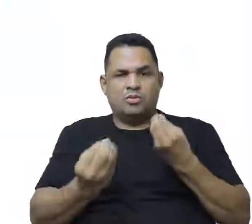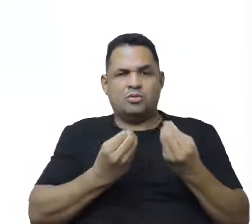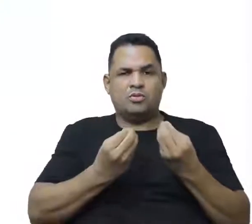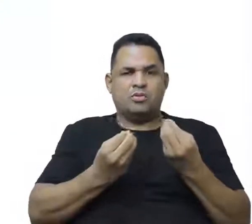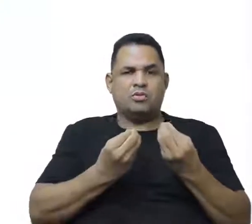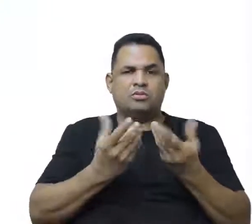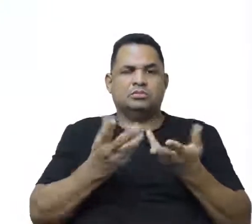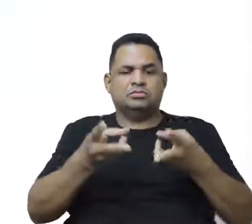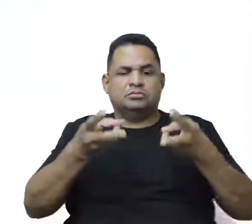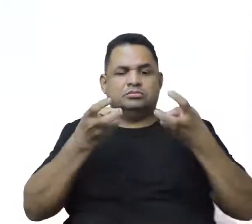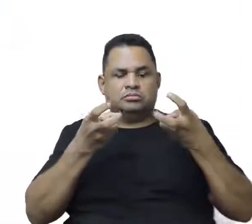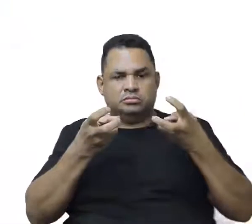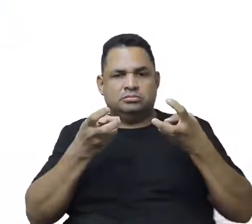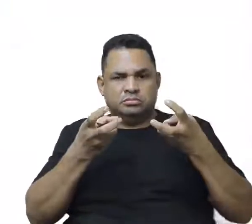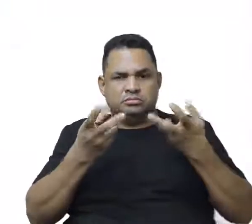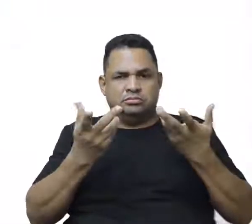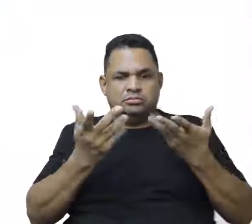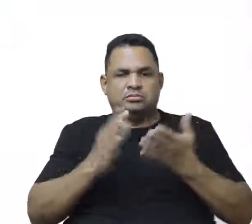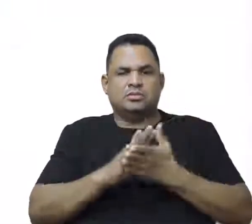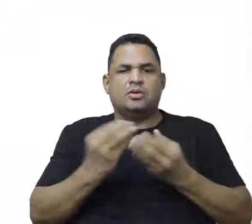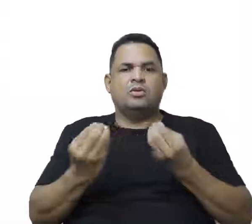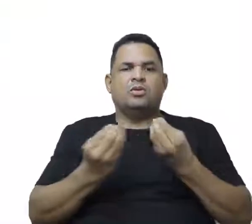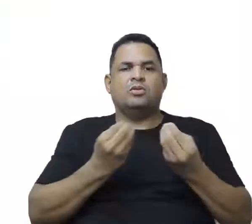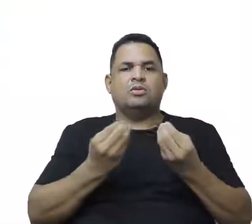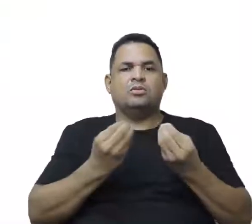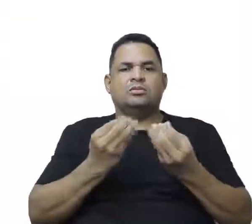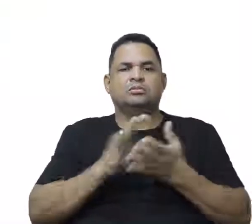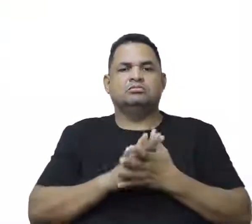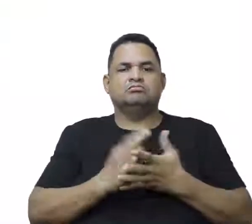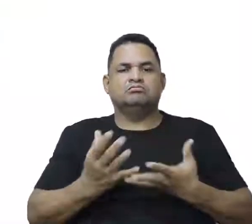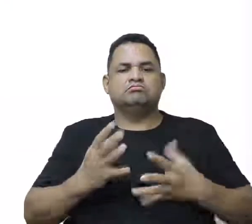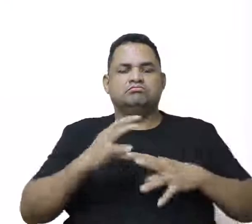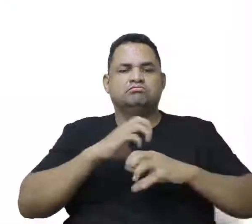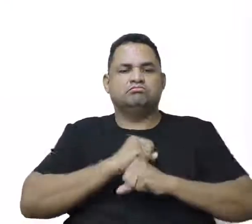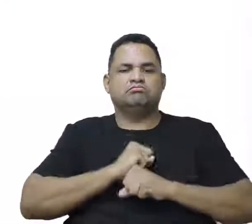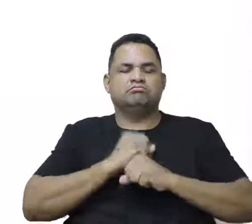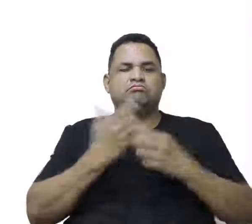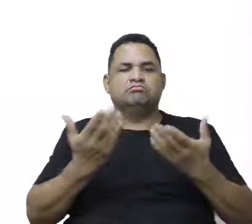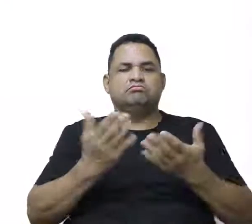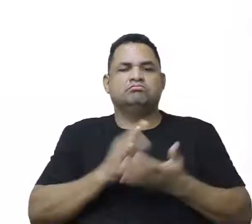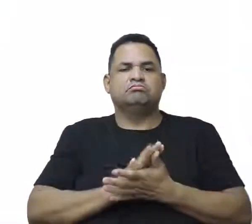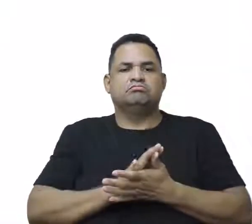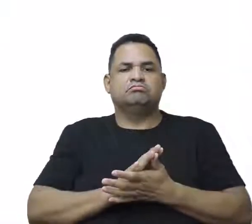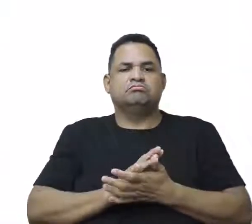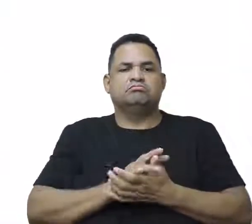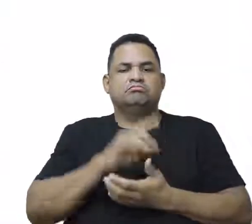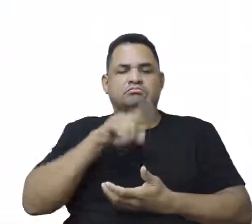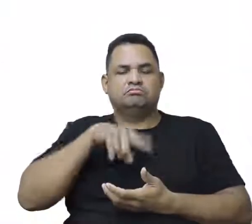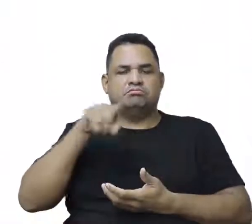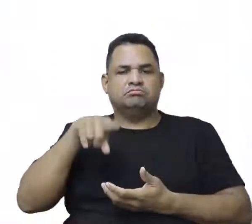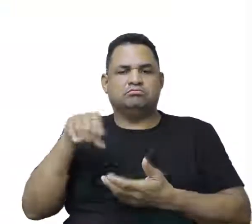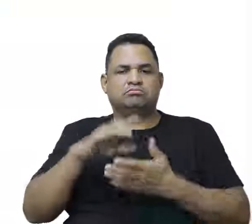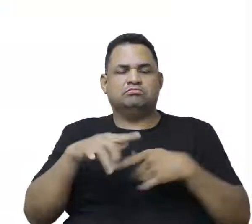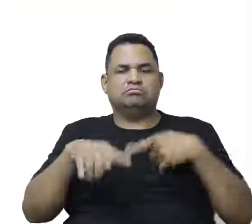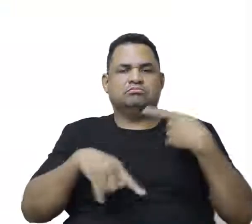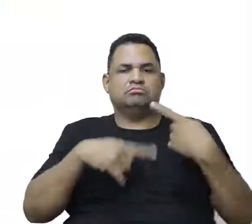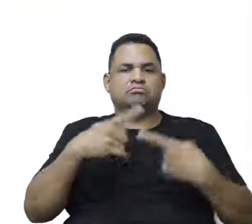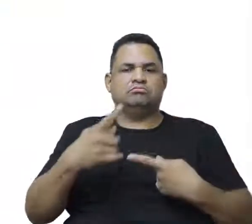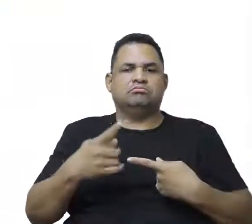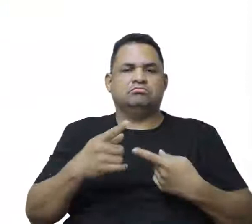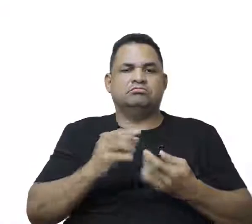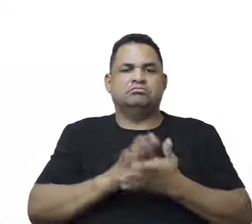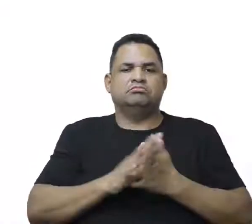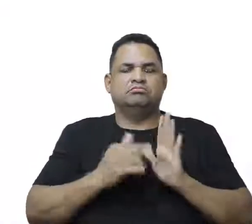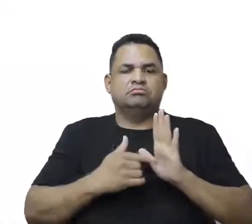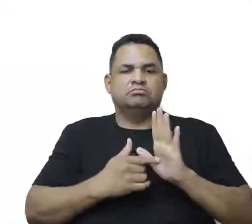você identifica essa estrutura e como que você se apropria dela. E esse gráfico a gente vai explicar isso, depois a gente